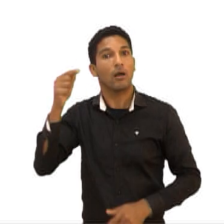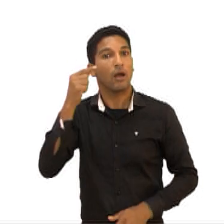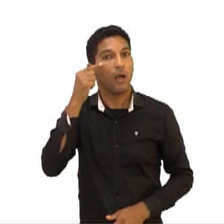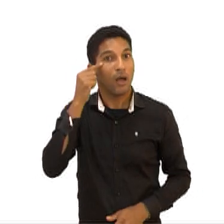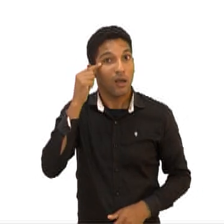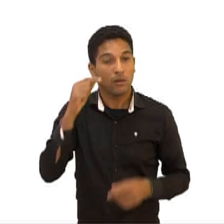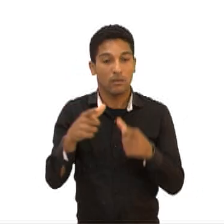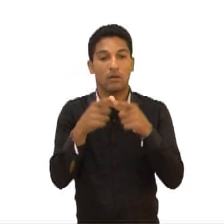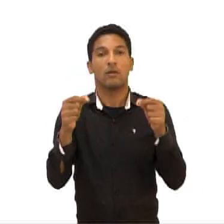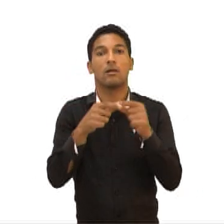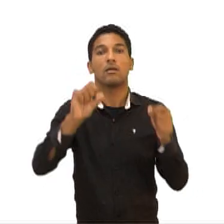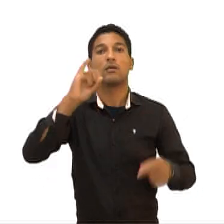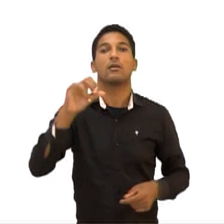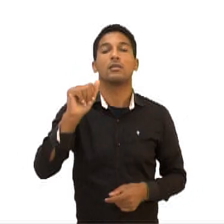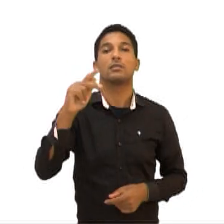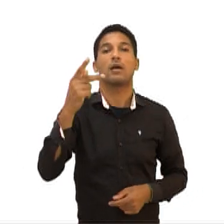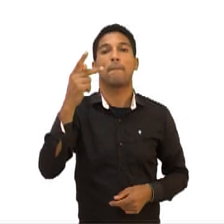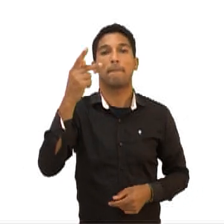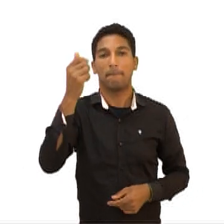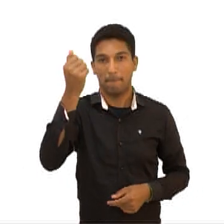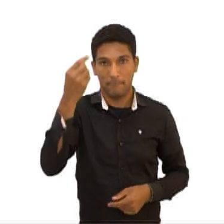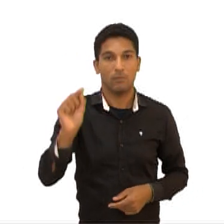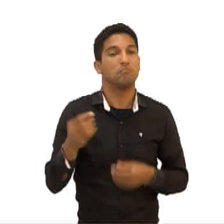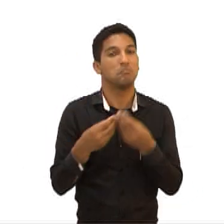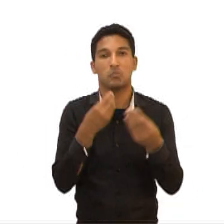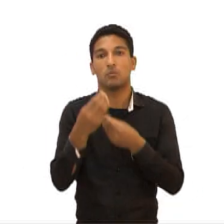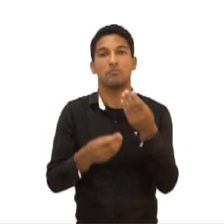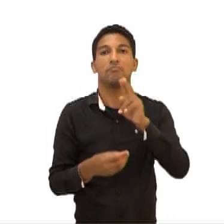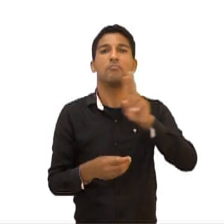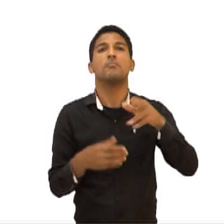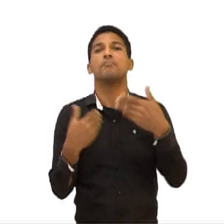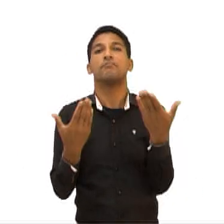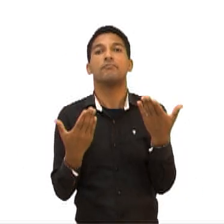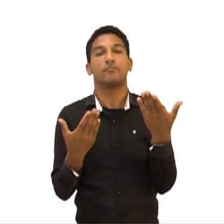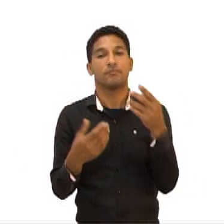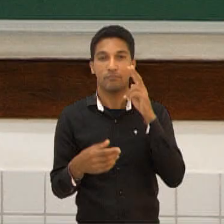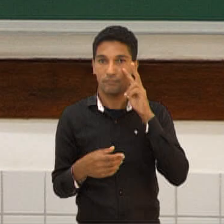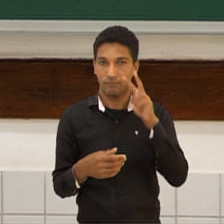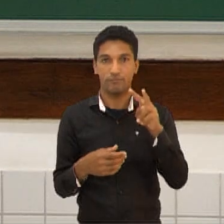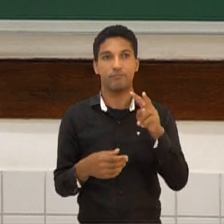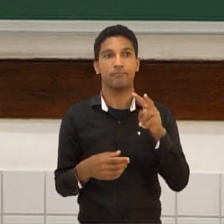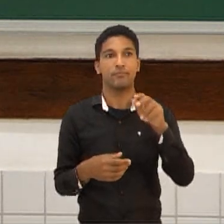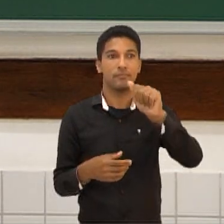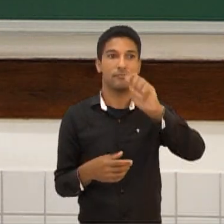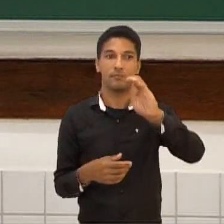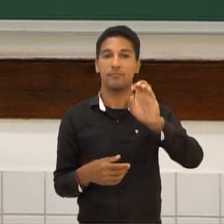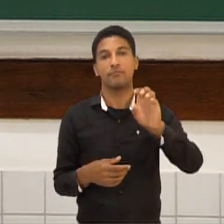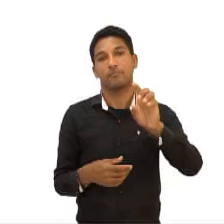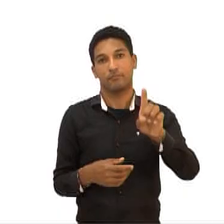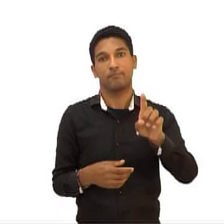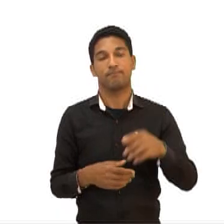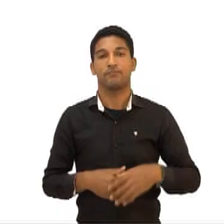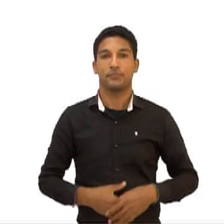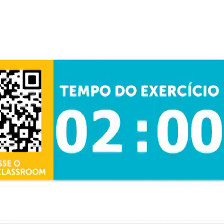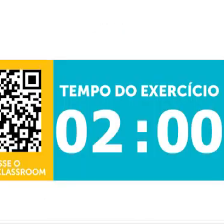de plantio. Letra C, tanada. Ou letra D, arrozal. Vai lá, reloginho na tela para vocês.